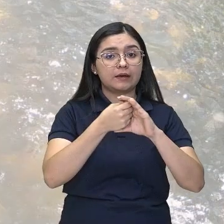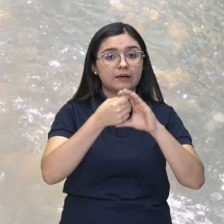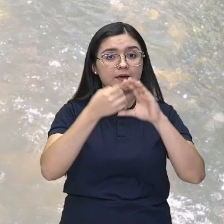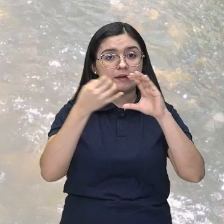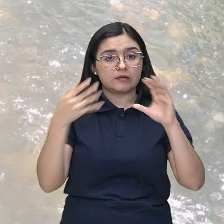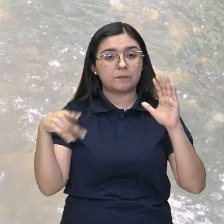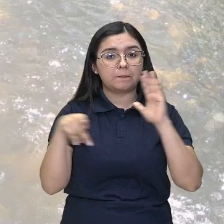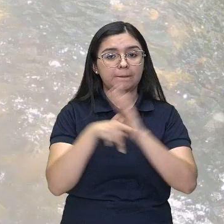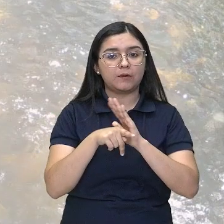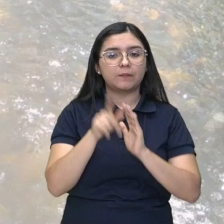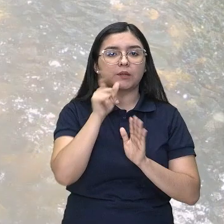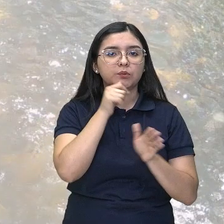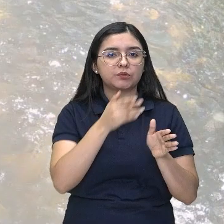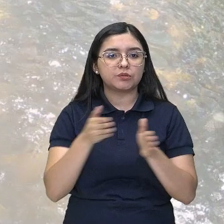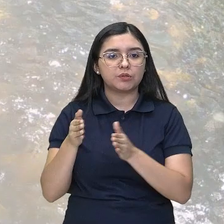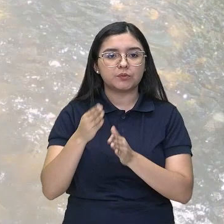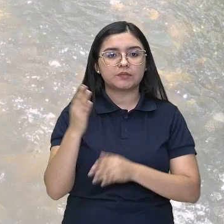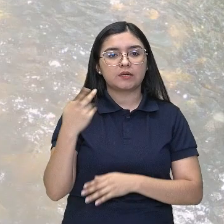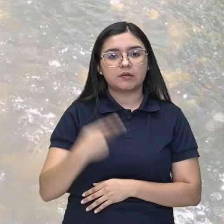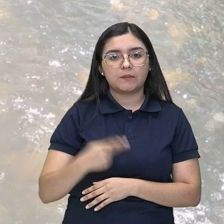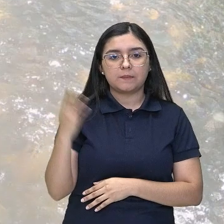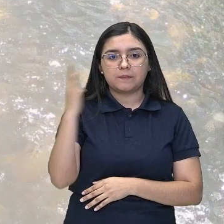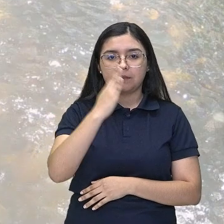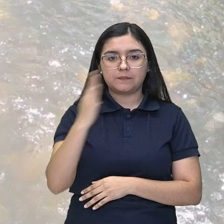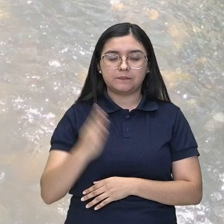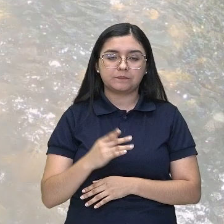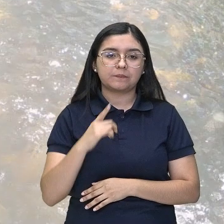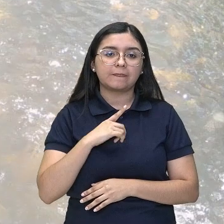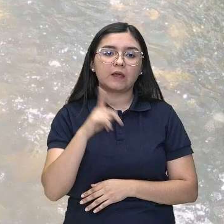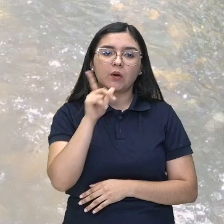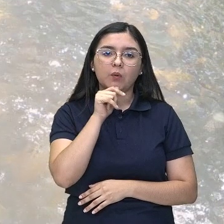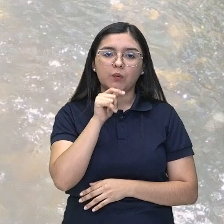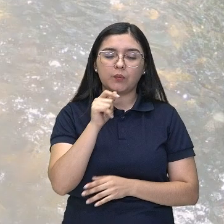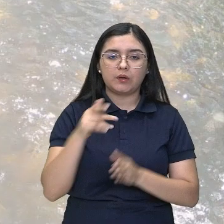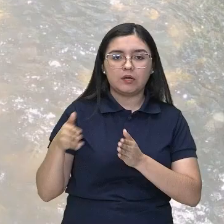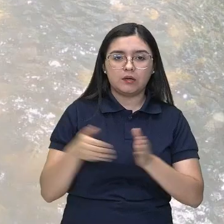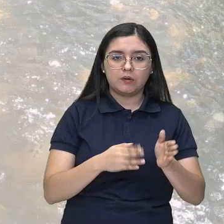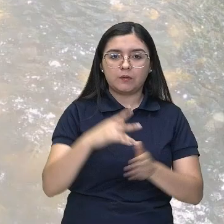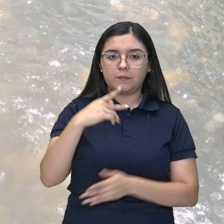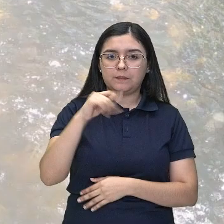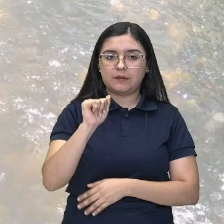forte do Brasil, né? É o Paquequer, então o rio Paquequer.